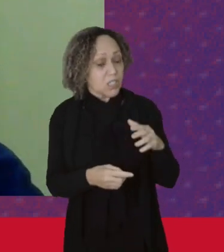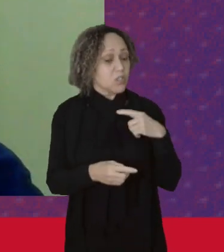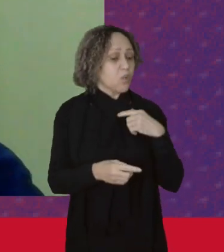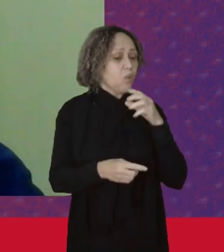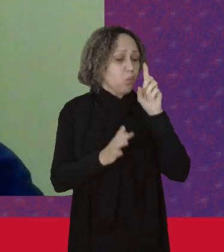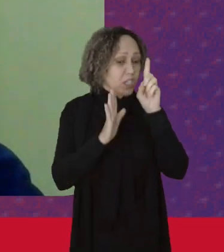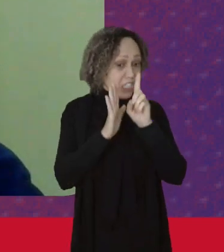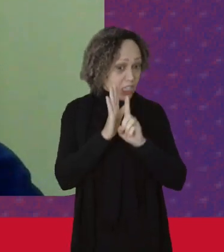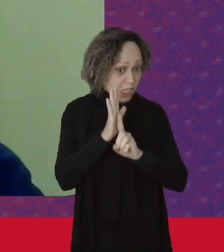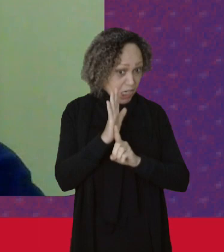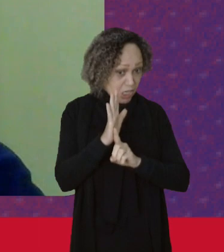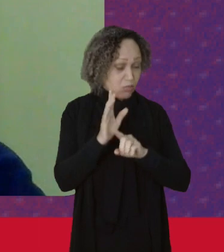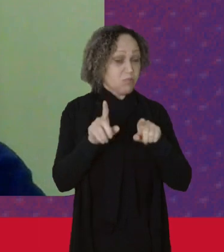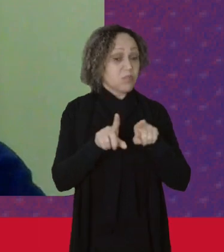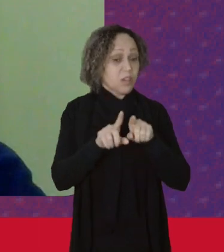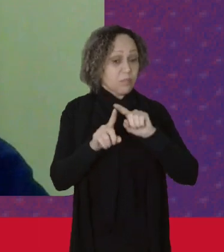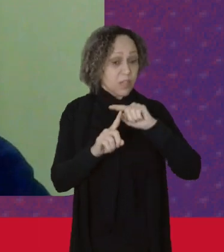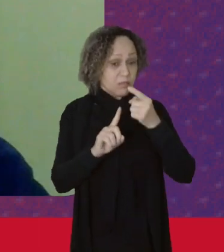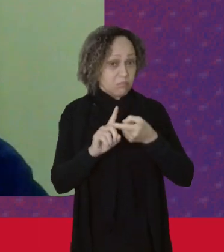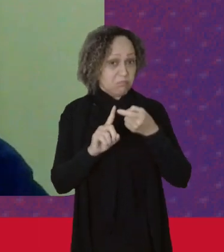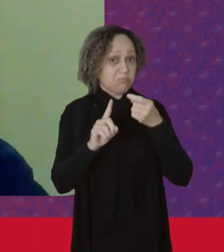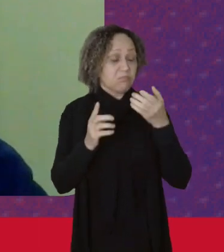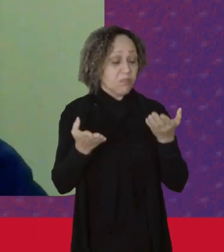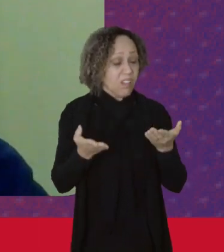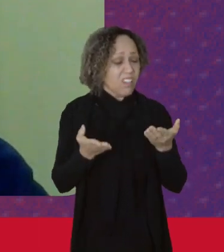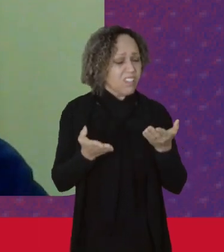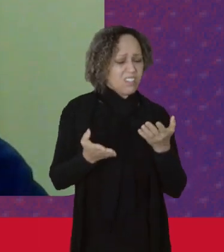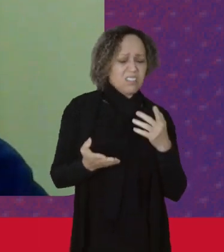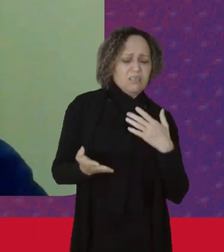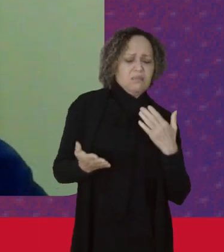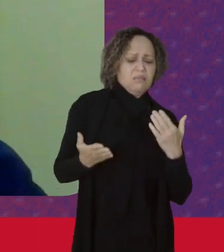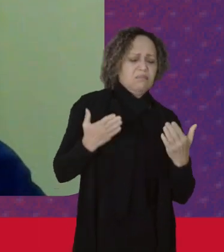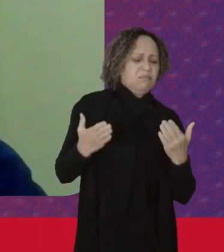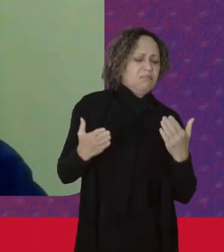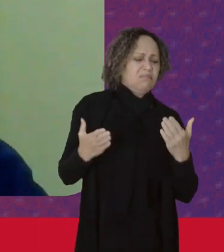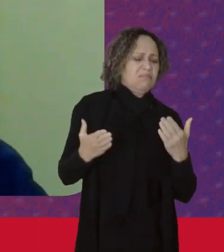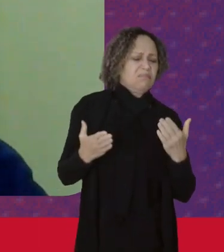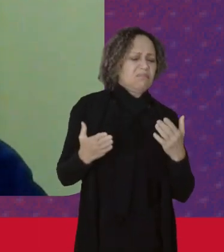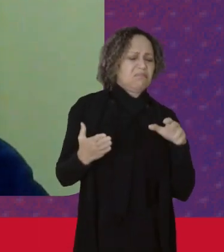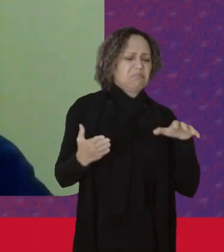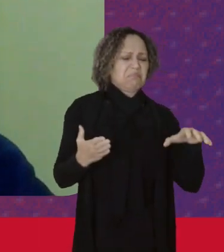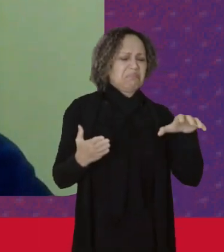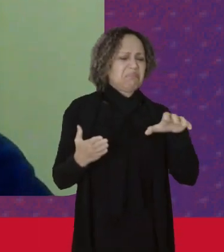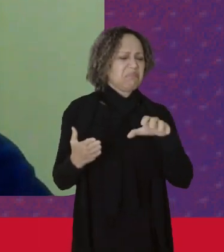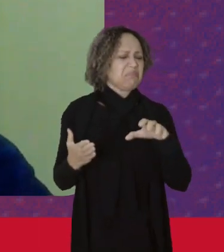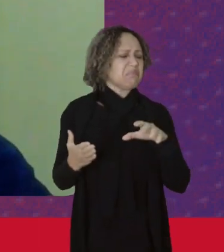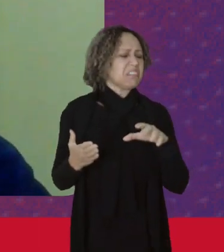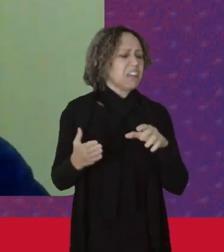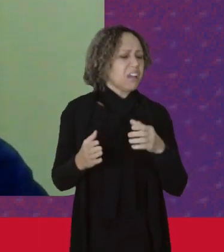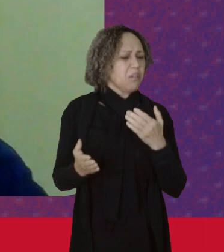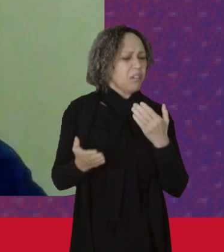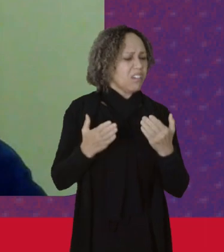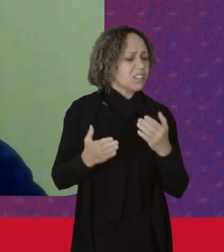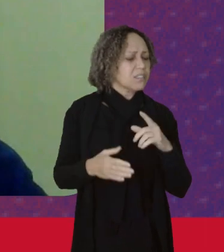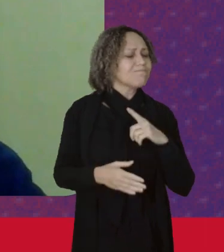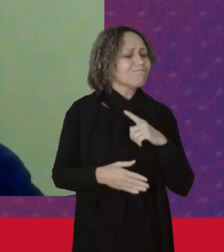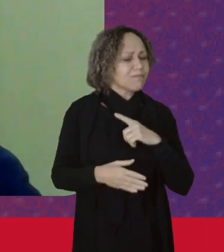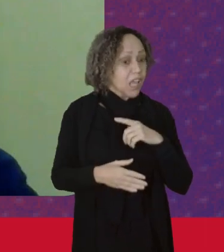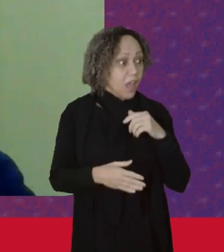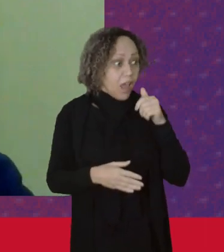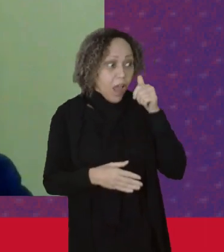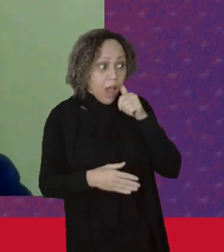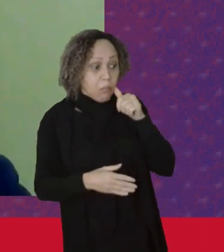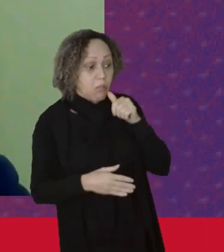sempre colocada em xeque. Essa é a questão em todos os lugares, né? Sempre a mulher